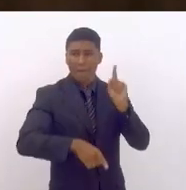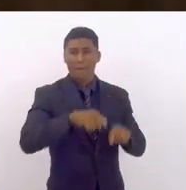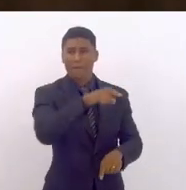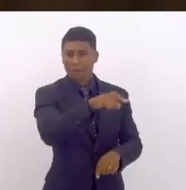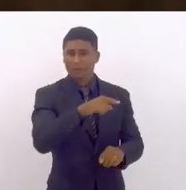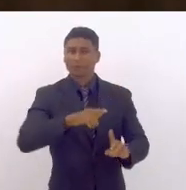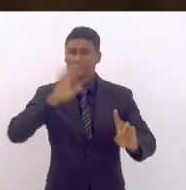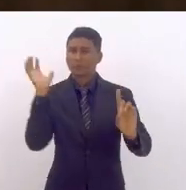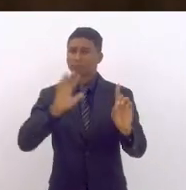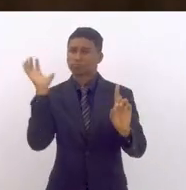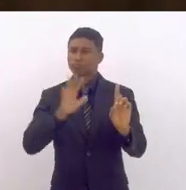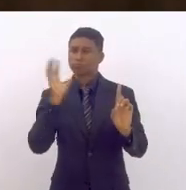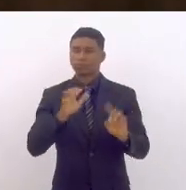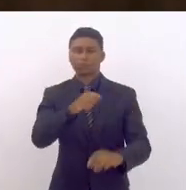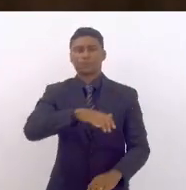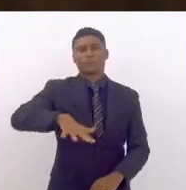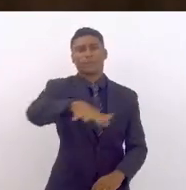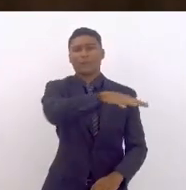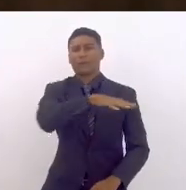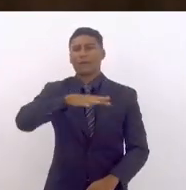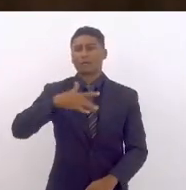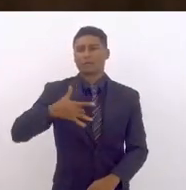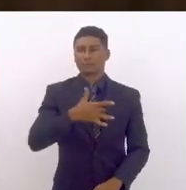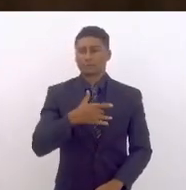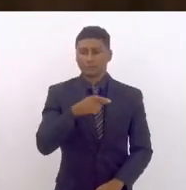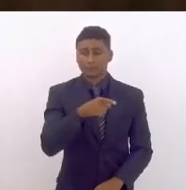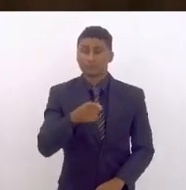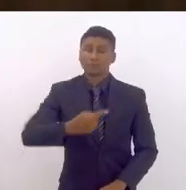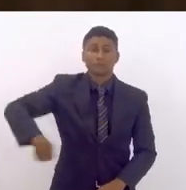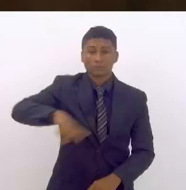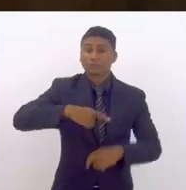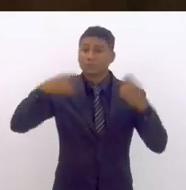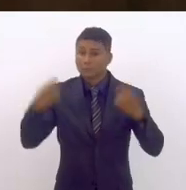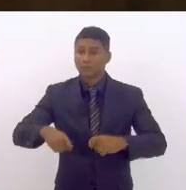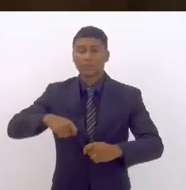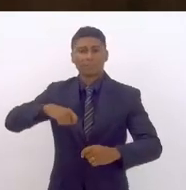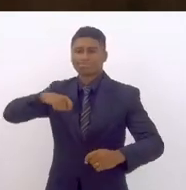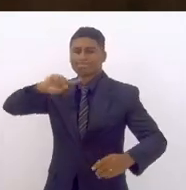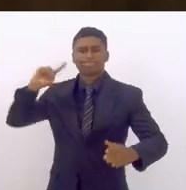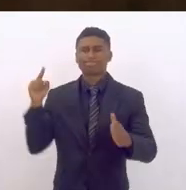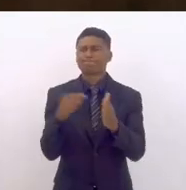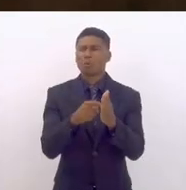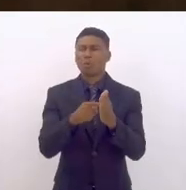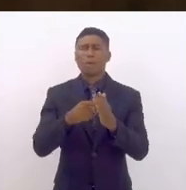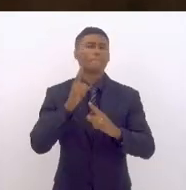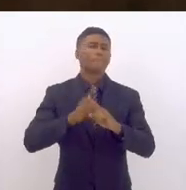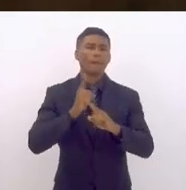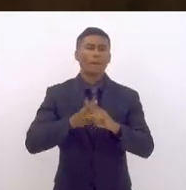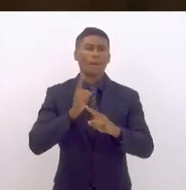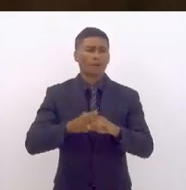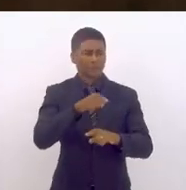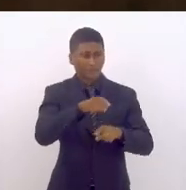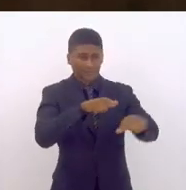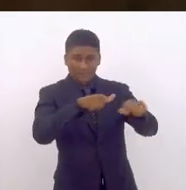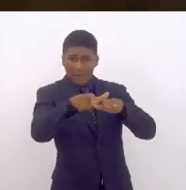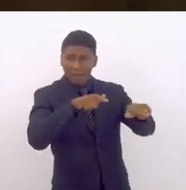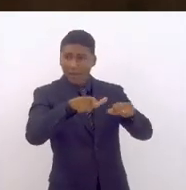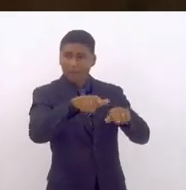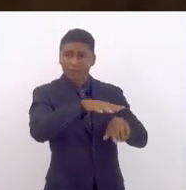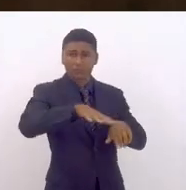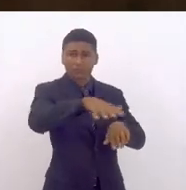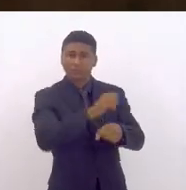influentes na área da saúde, e nós temos que denunciar, porque isso é trabalho